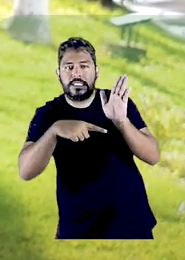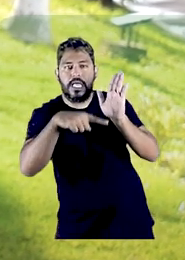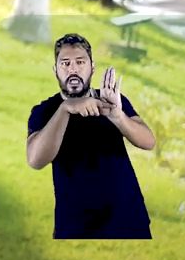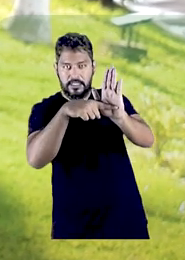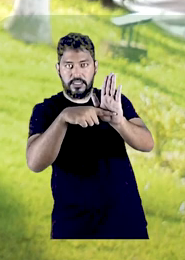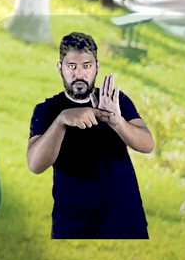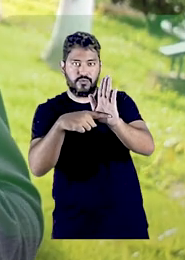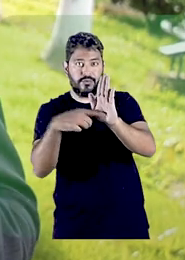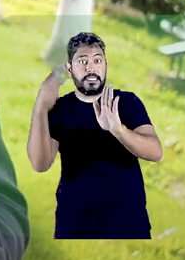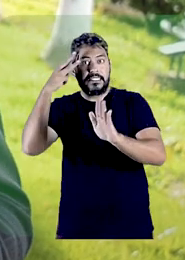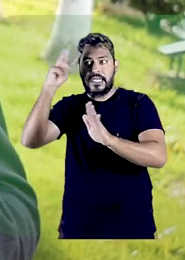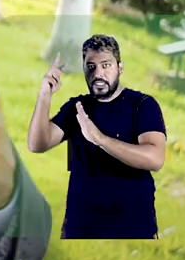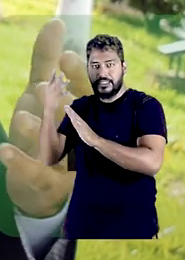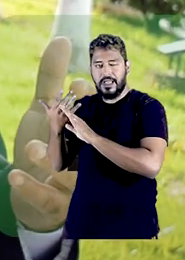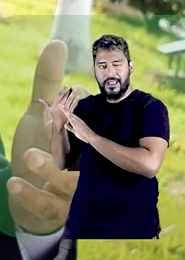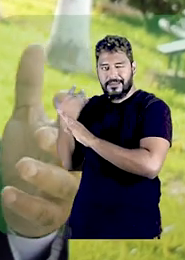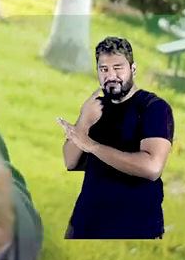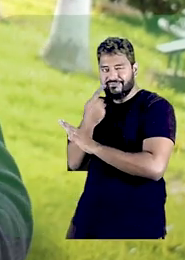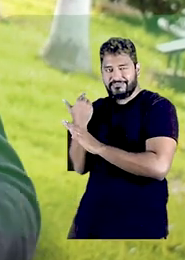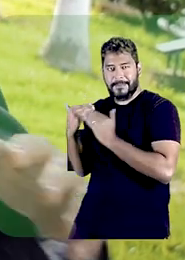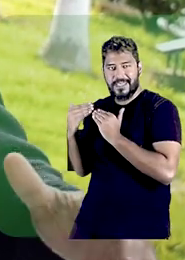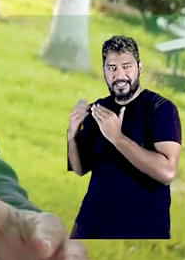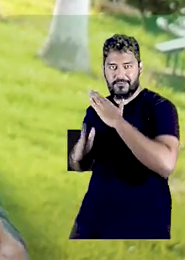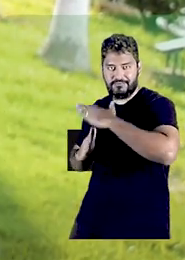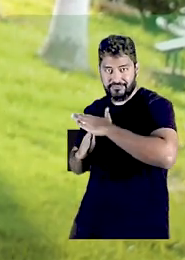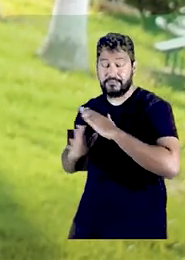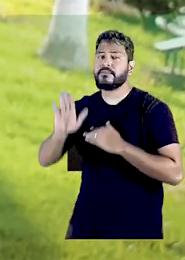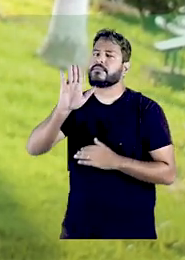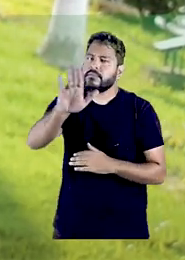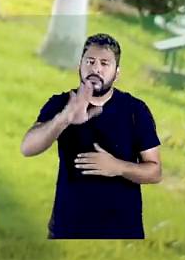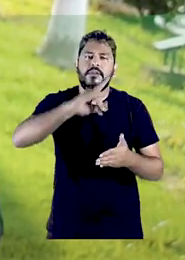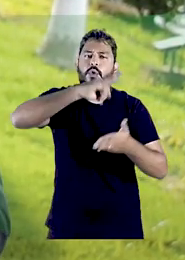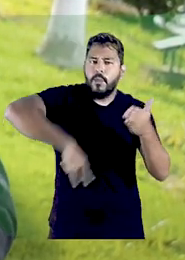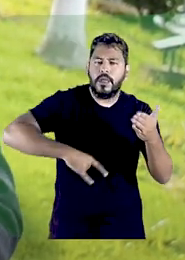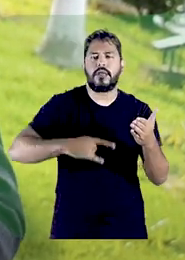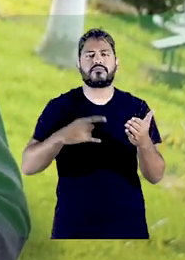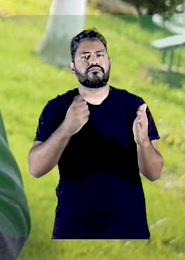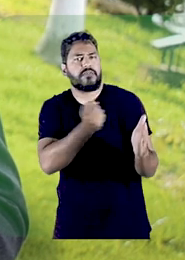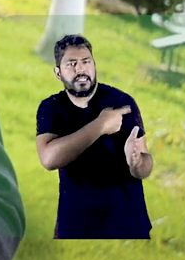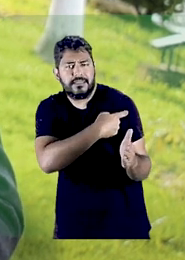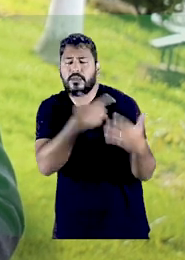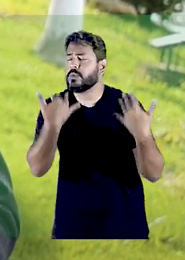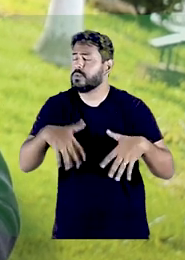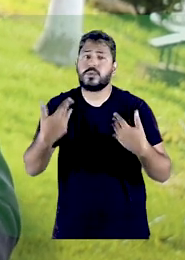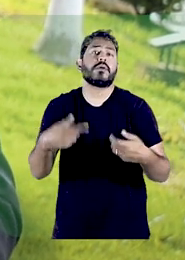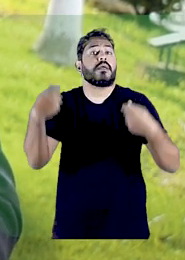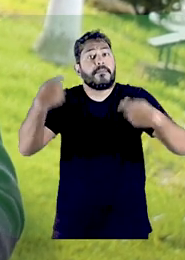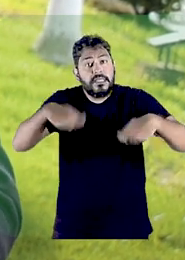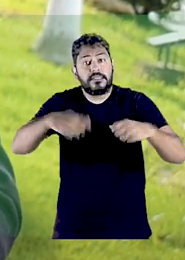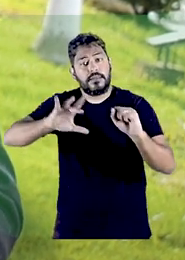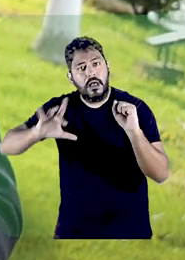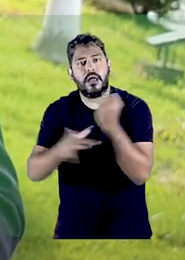últimas 72 horas. Aliado aos protocolos sanitários já estabelecidos, o passaporte vacinal foi o caminho que